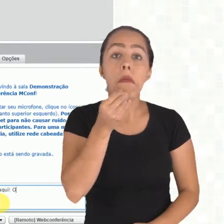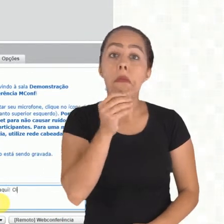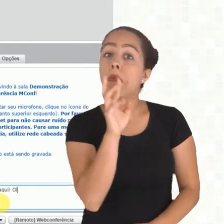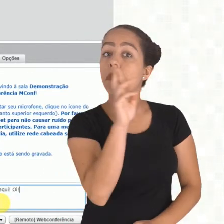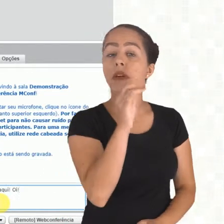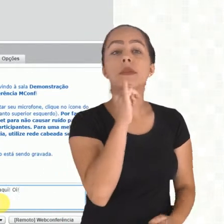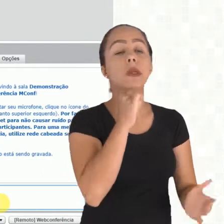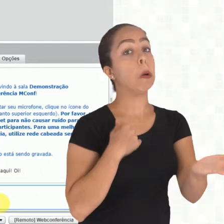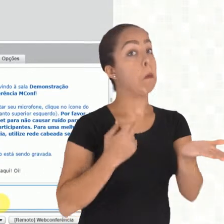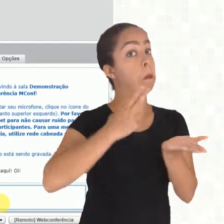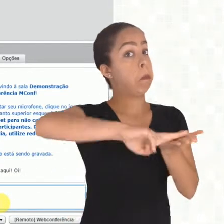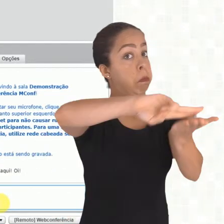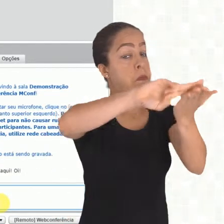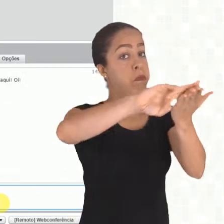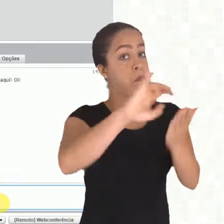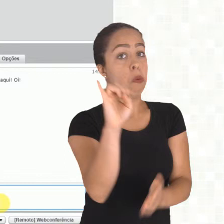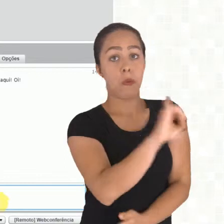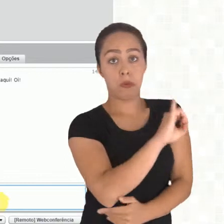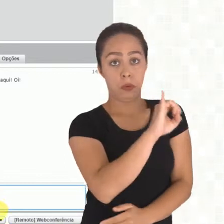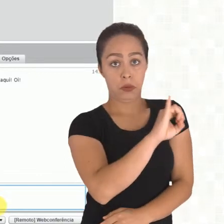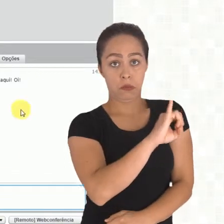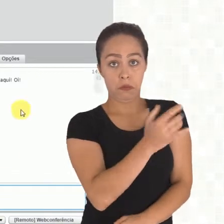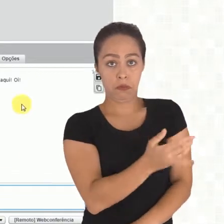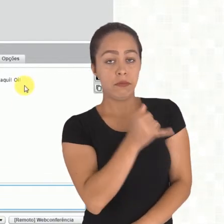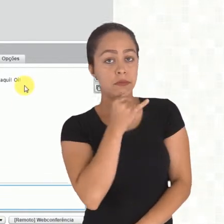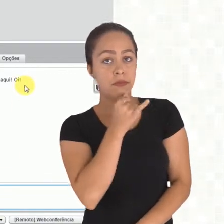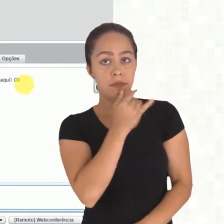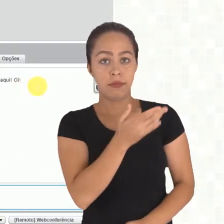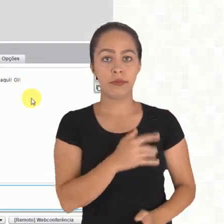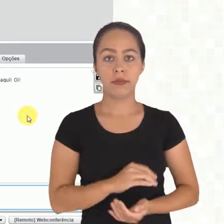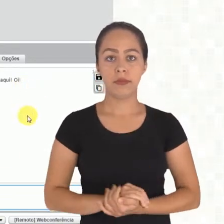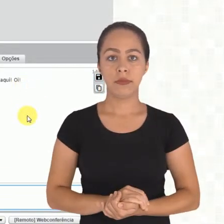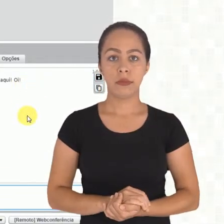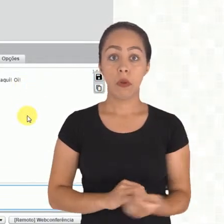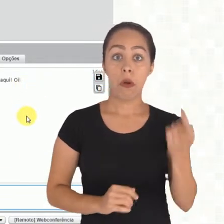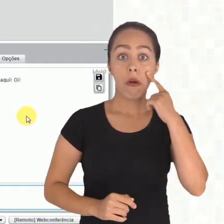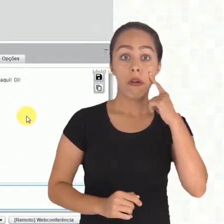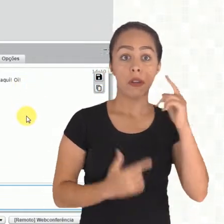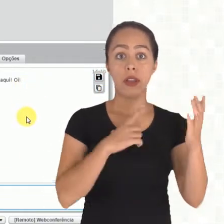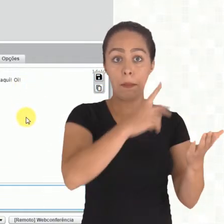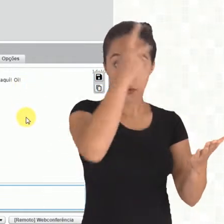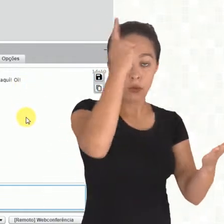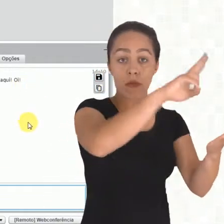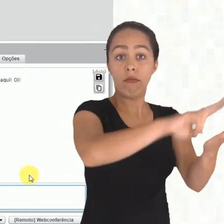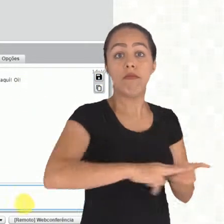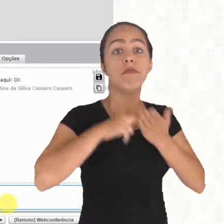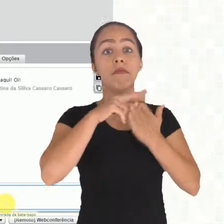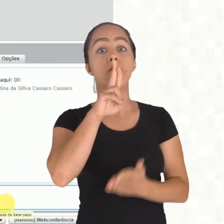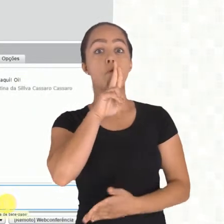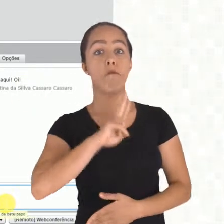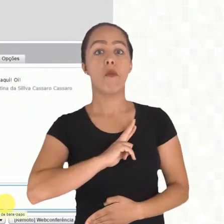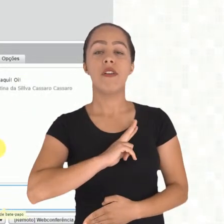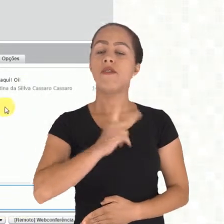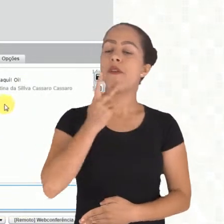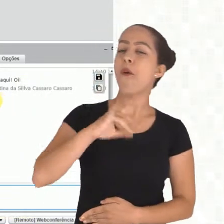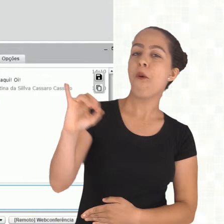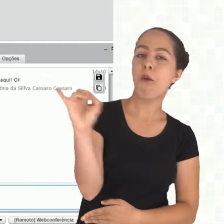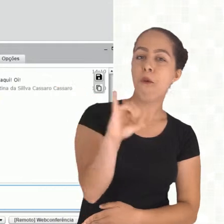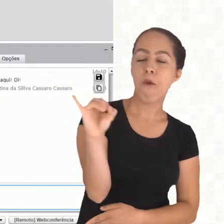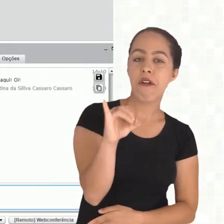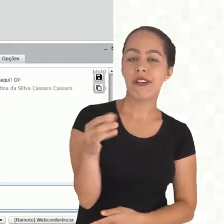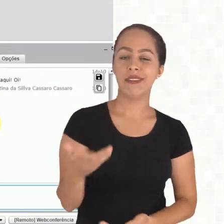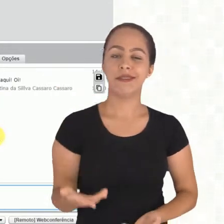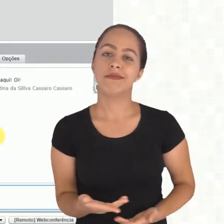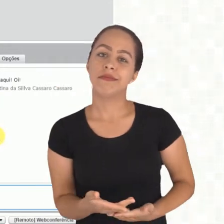alguém pode respondê lo joão deu falou aqui conversar aqui oi e aí o que a juliana